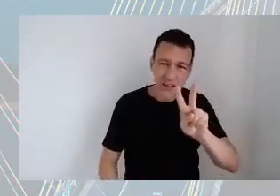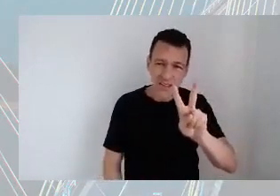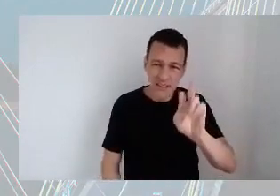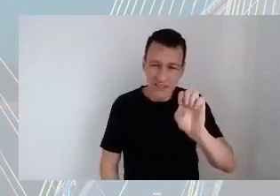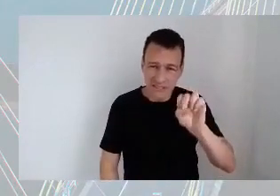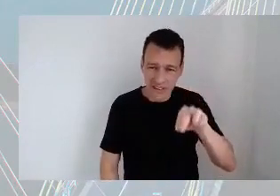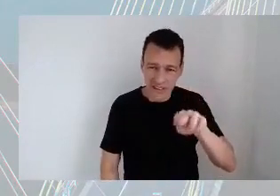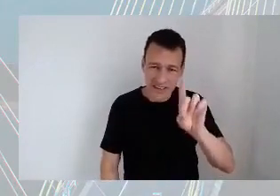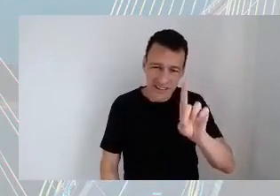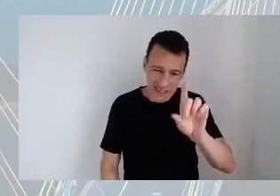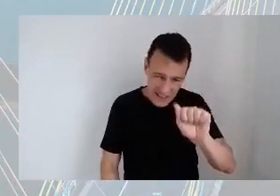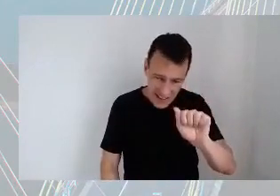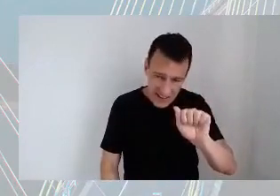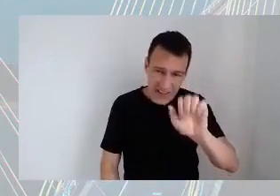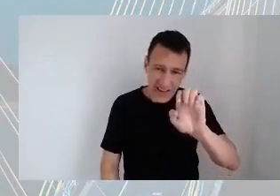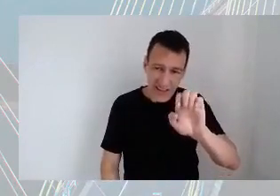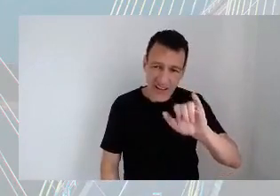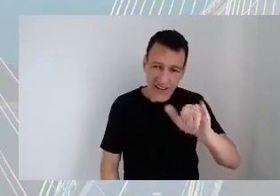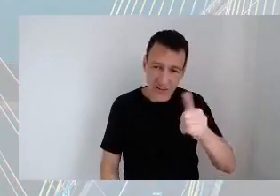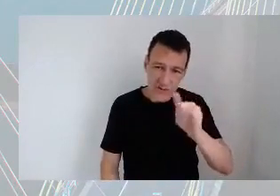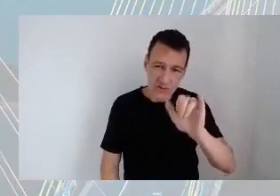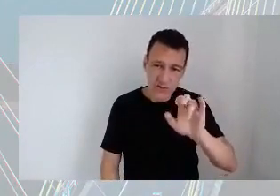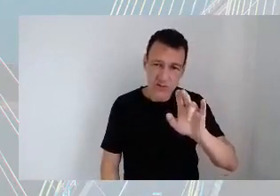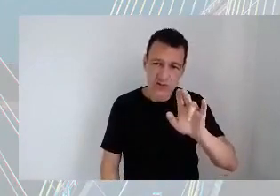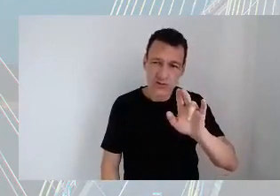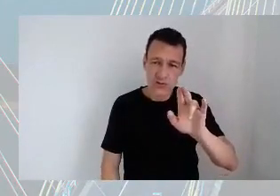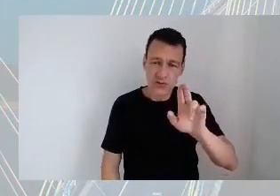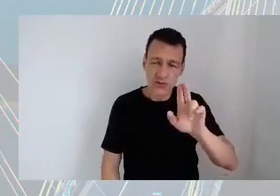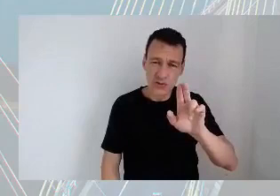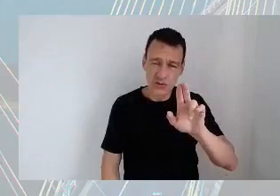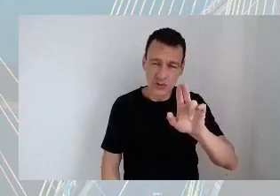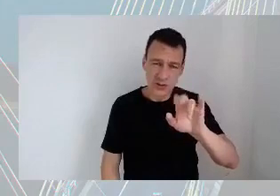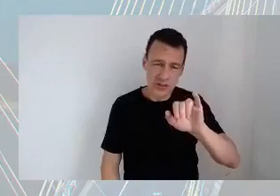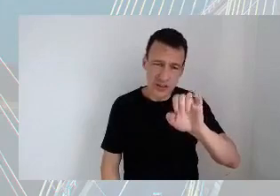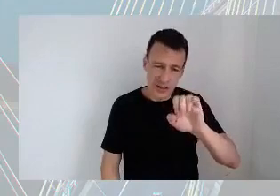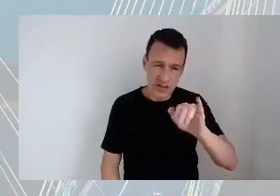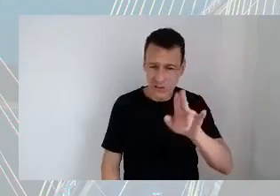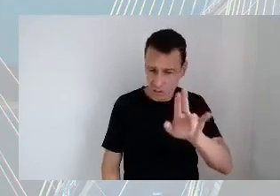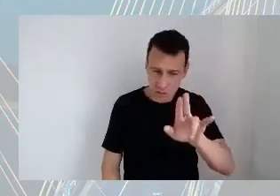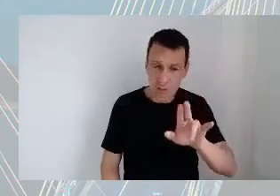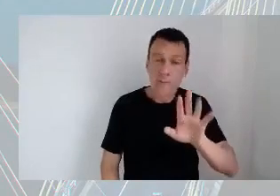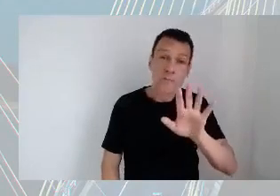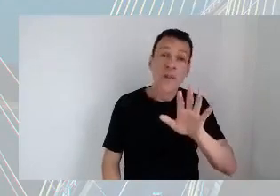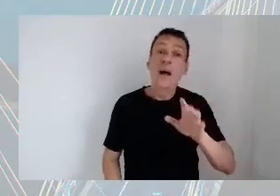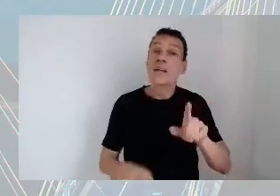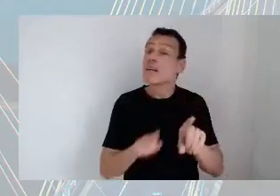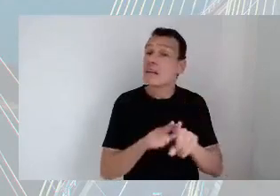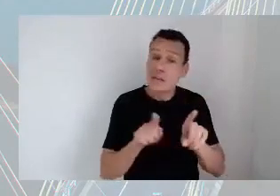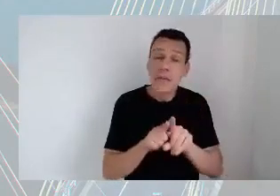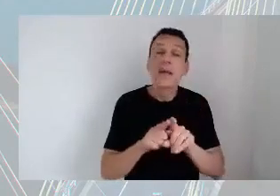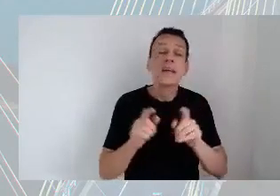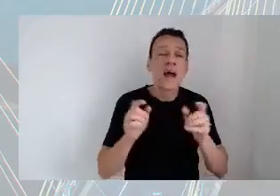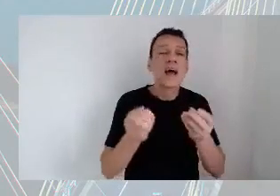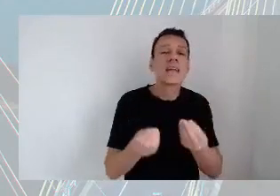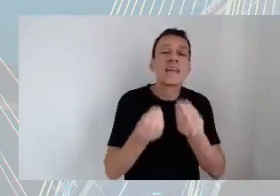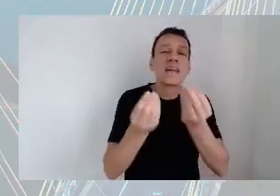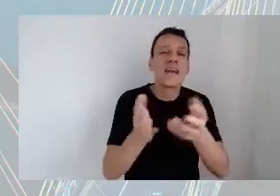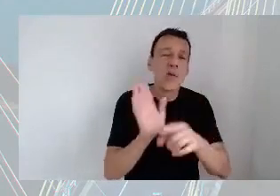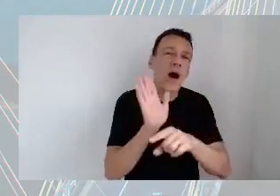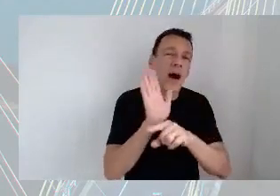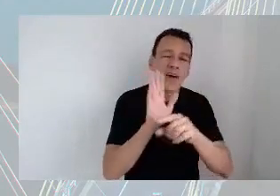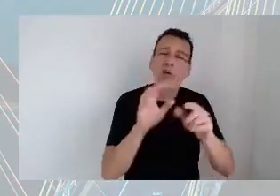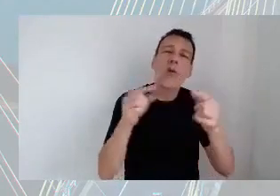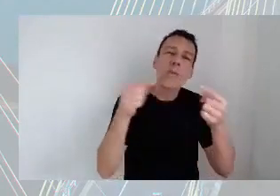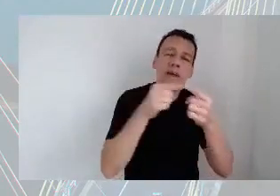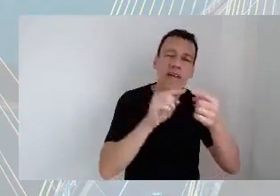na ponta com o Power BI para eles monitorarem a questão meteorológica e outras necessidades que não